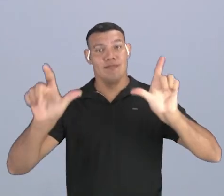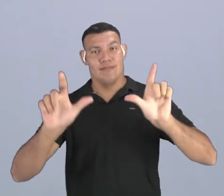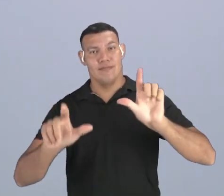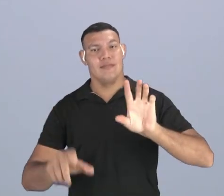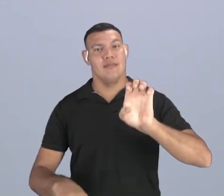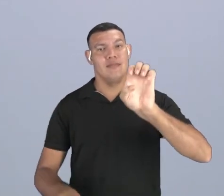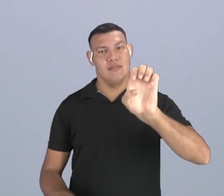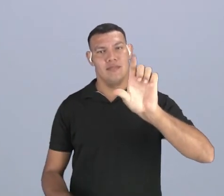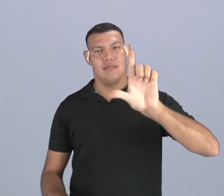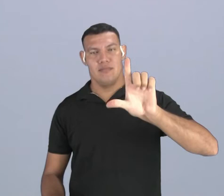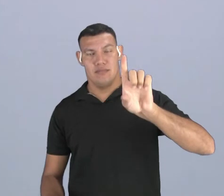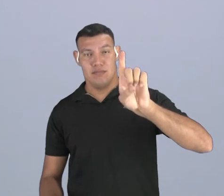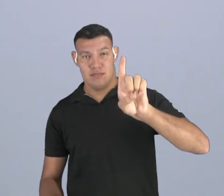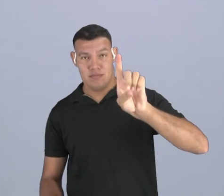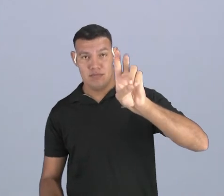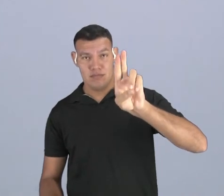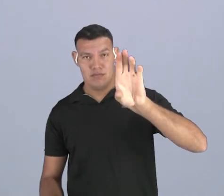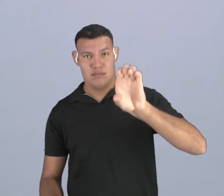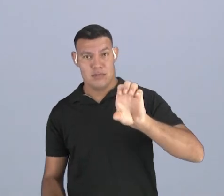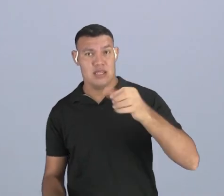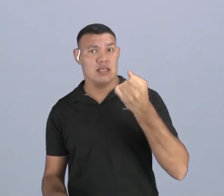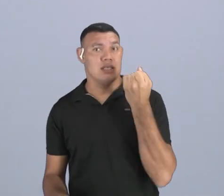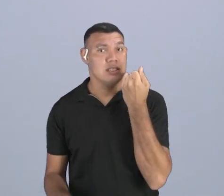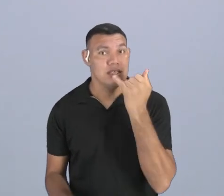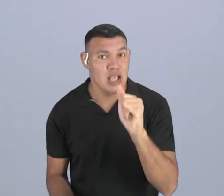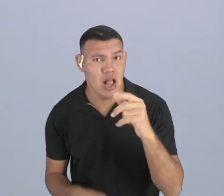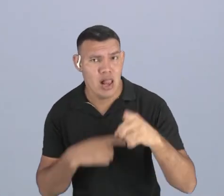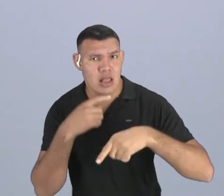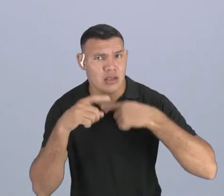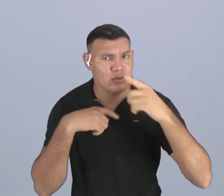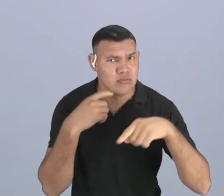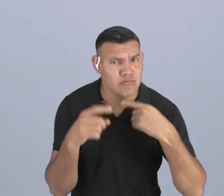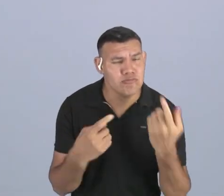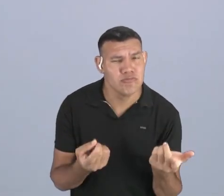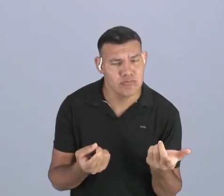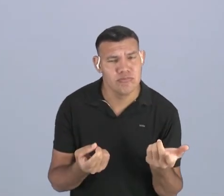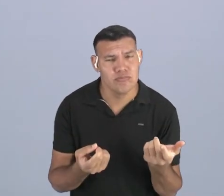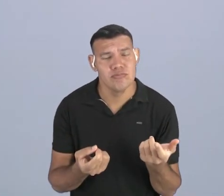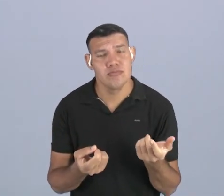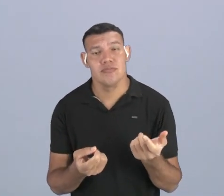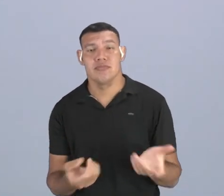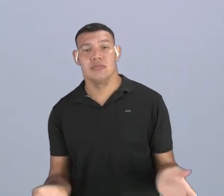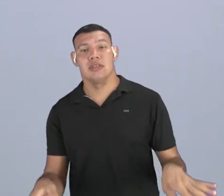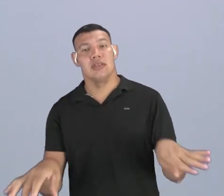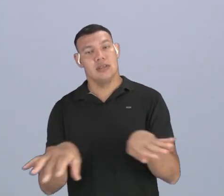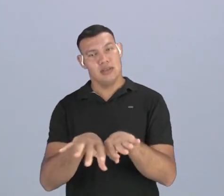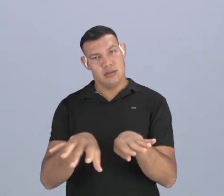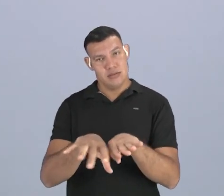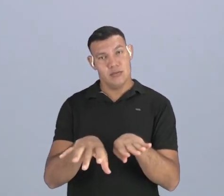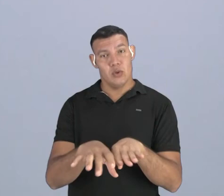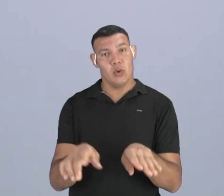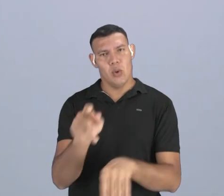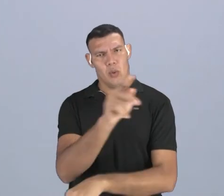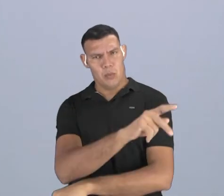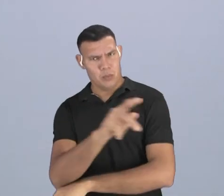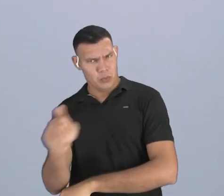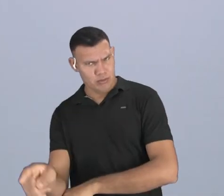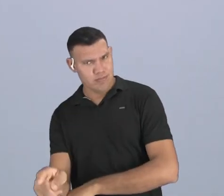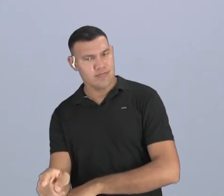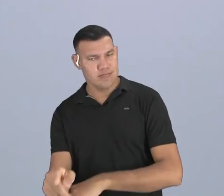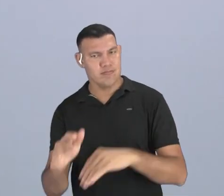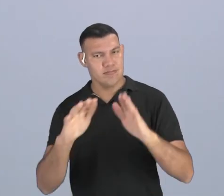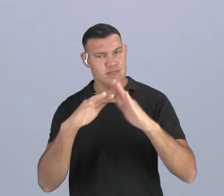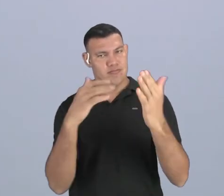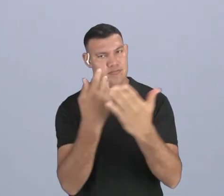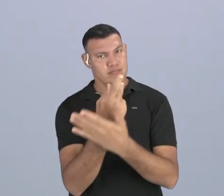Eduque, E se você quer tirar alguma dúvida também a respeito dessa aula, você também pode entrar em contato com o seu professor aí da sua